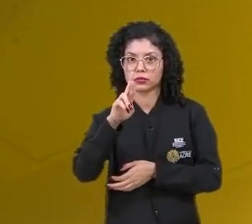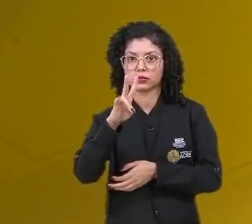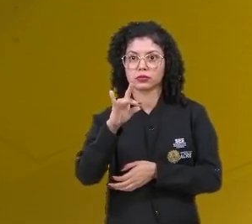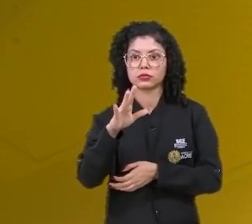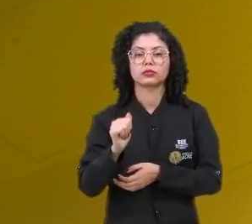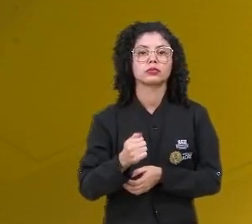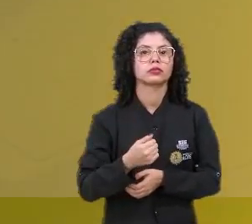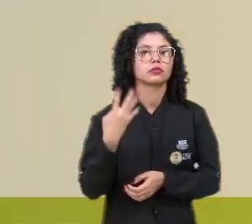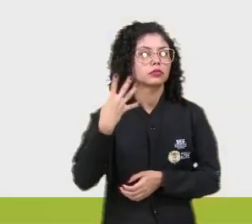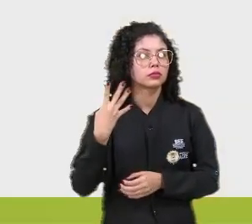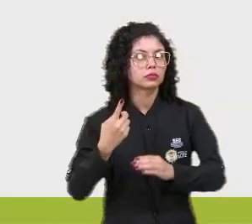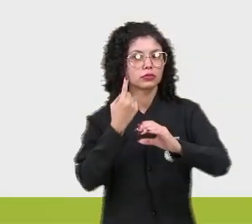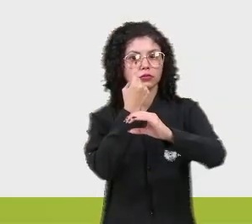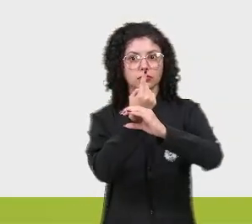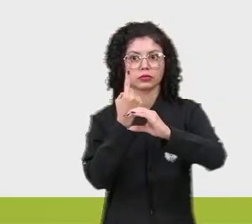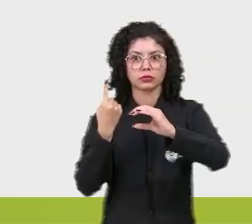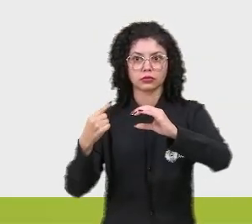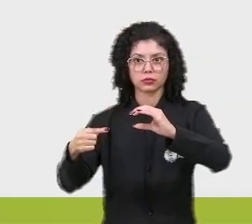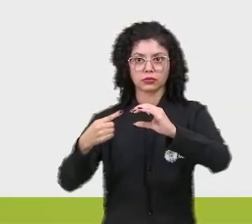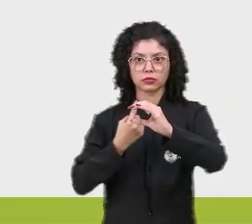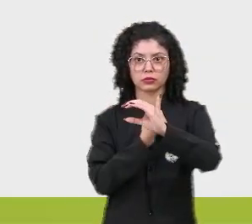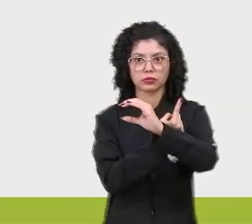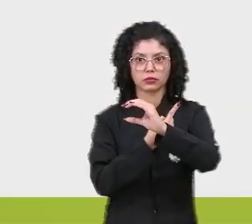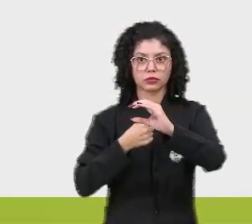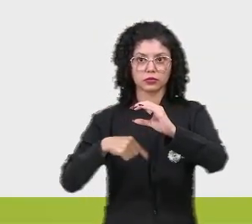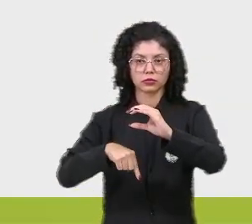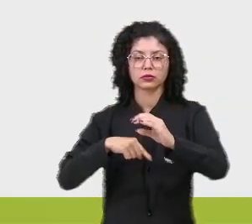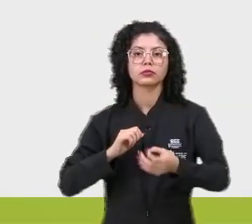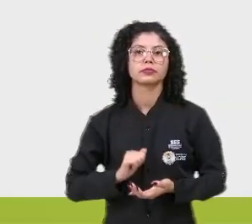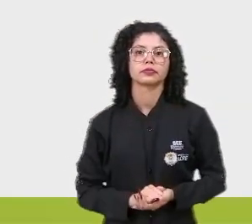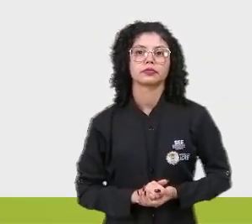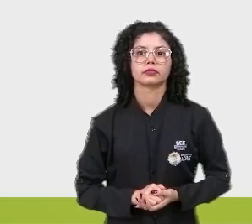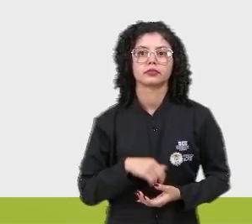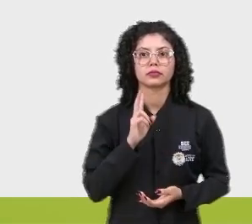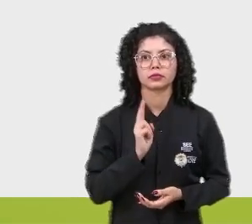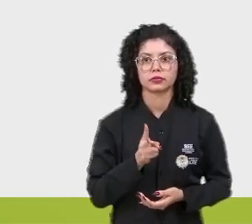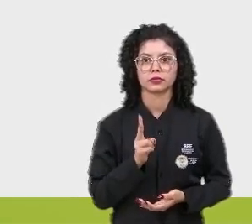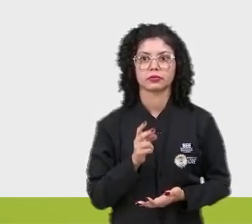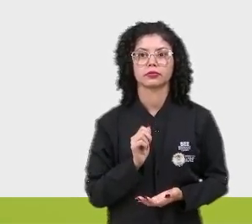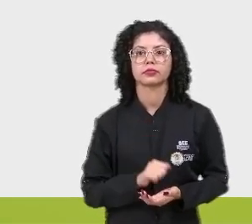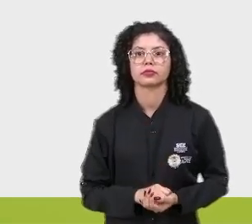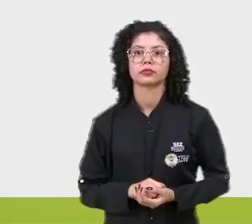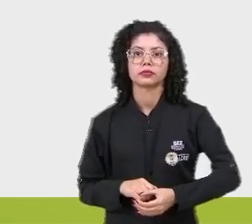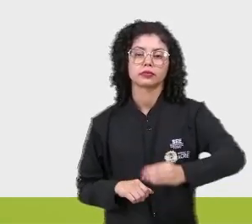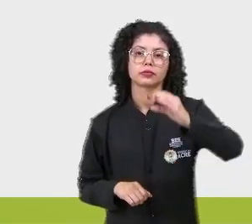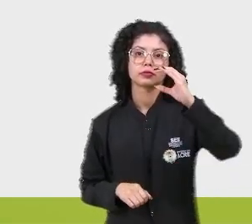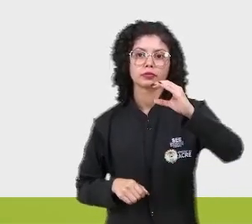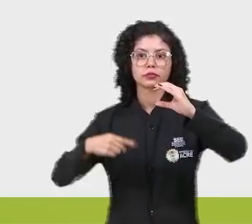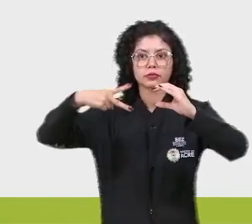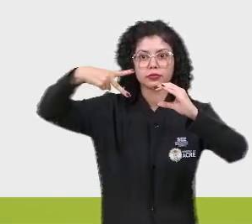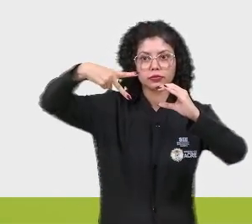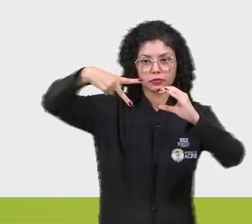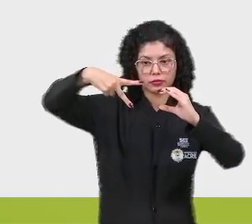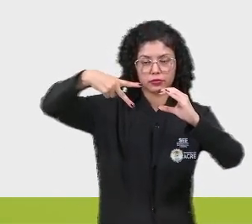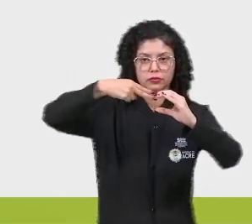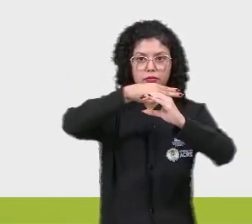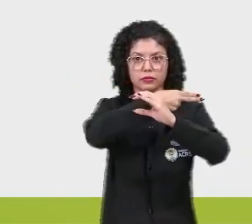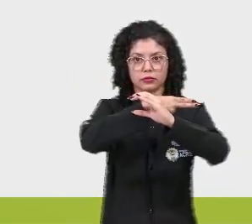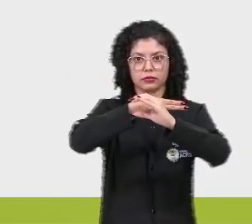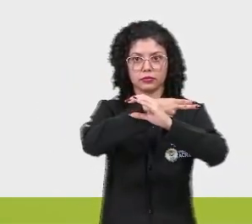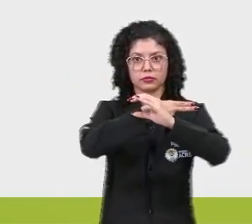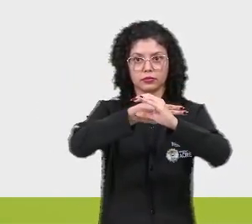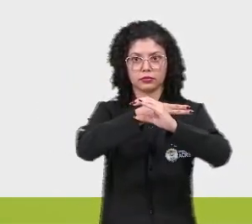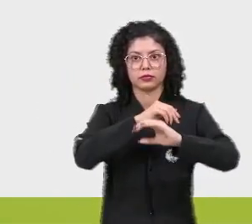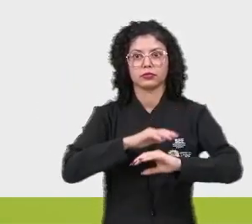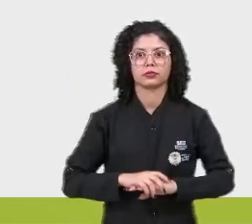com o valor do ângulo 109 aproximadamente, tá? Toda vez que eu tiver a hibridização sp2, a geometria vai